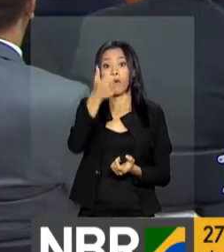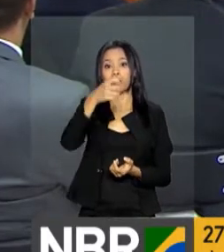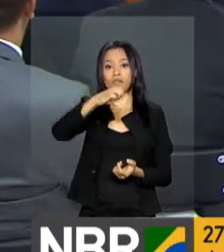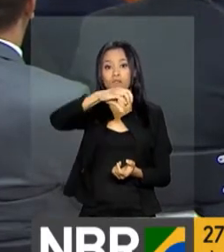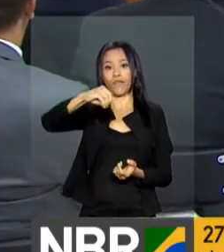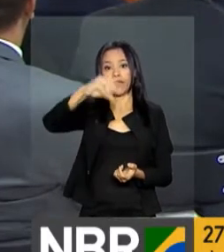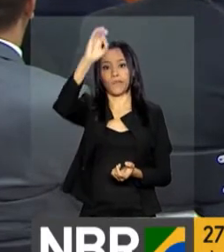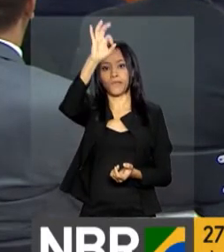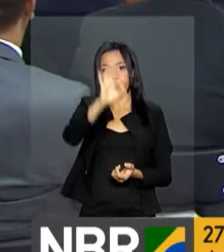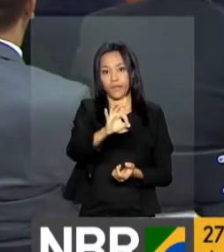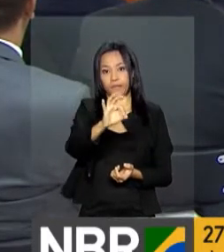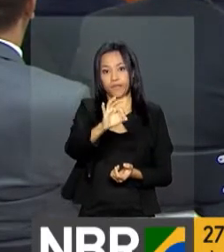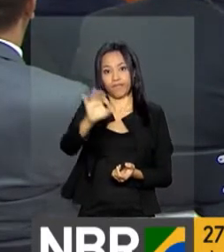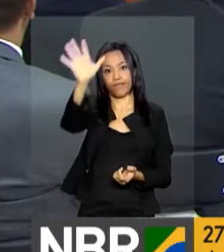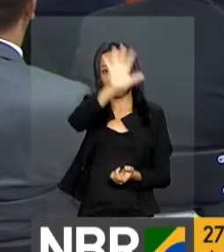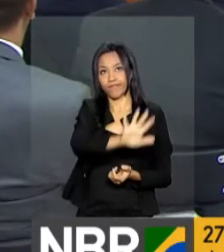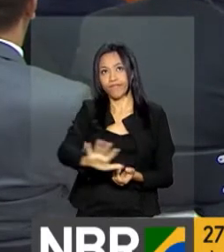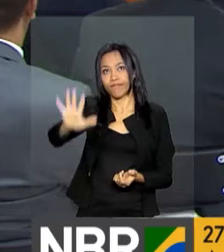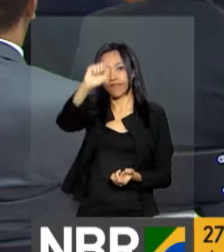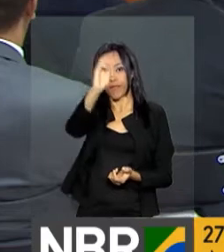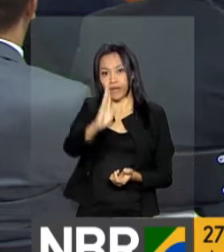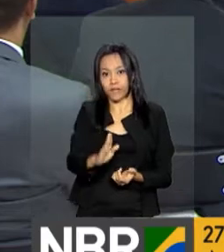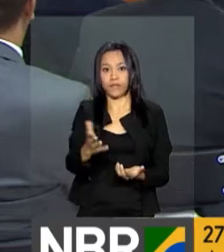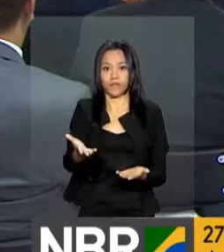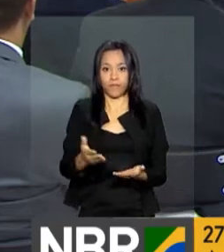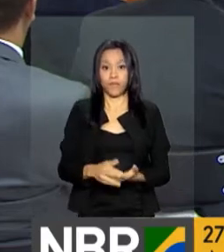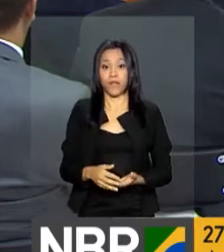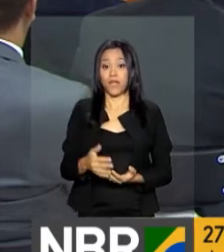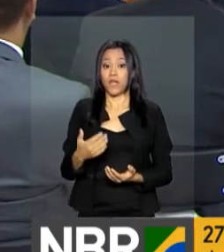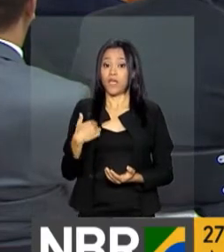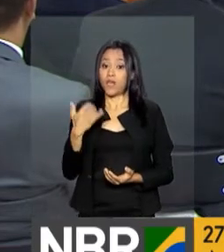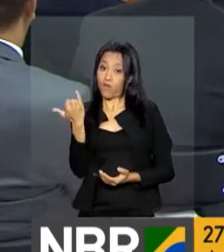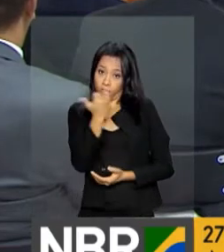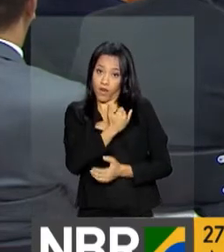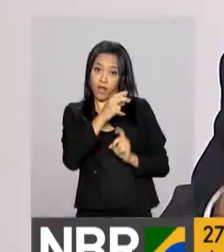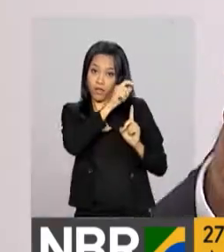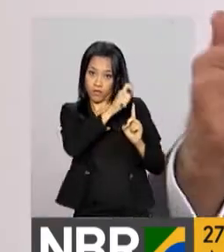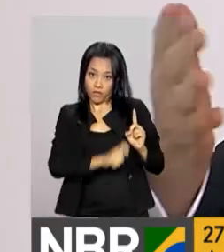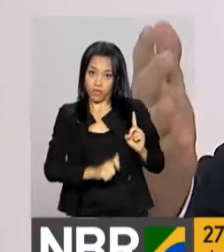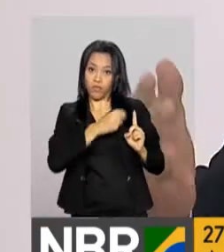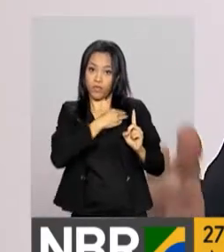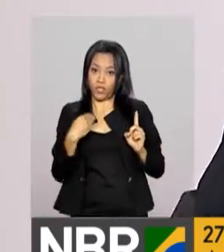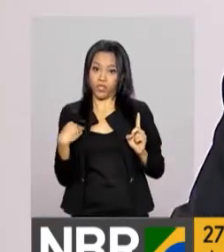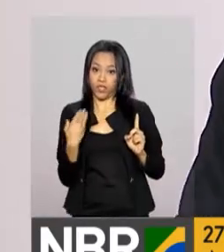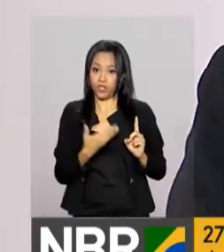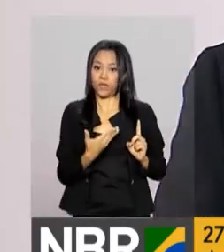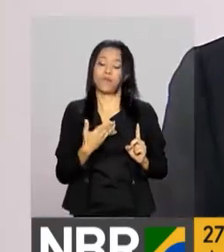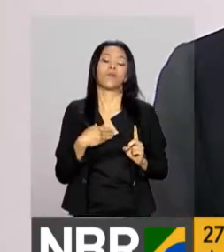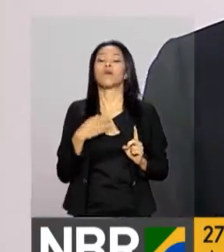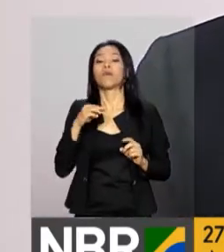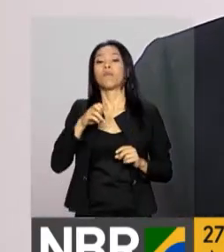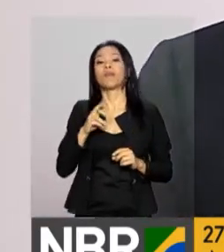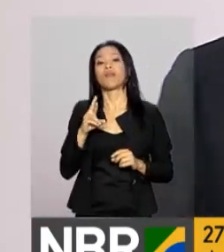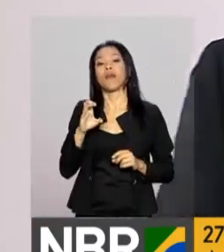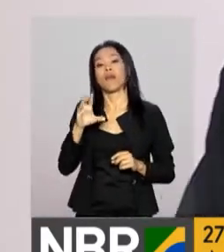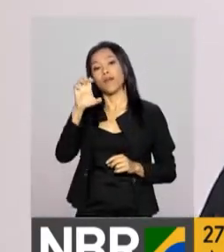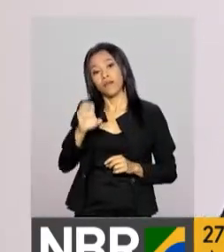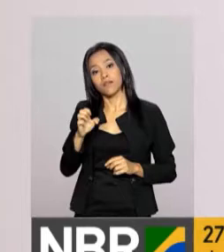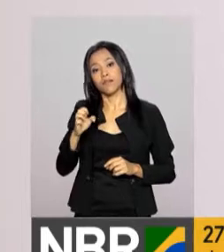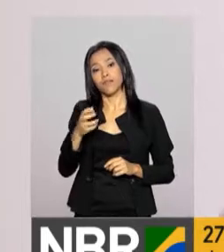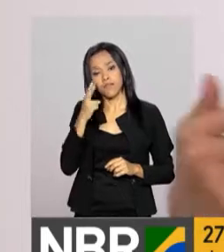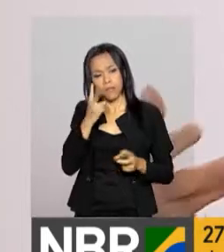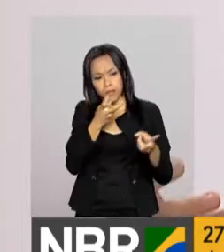e até ao interrogar mereles a os moradores da cidade você